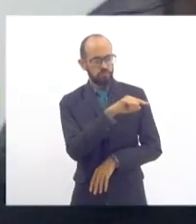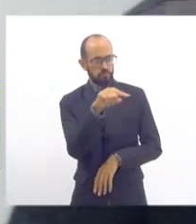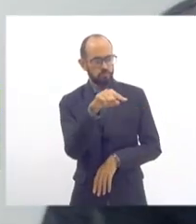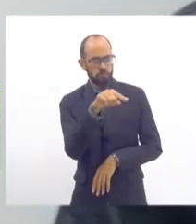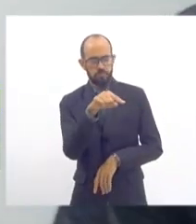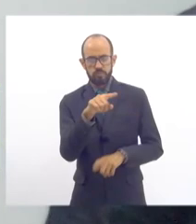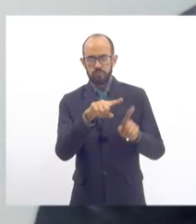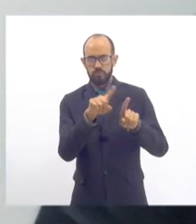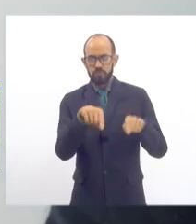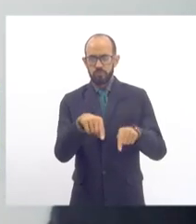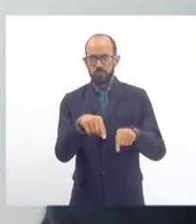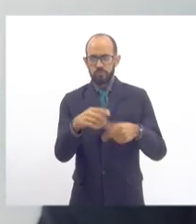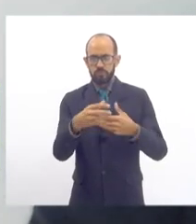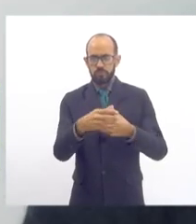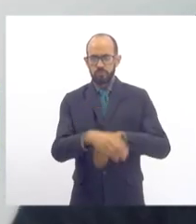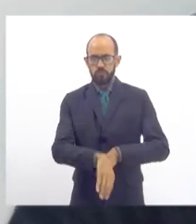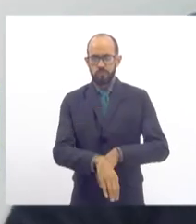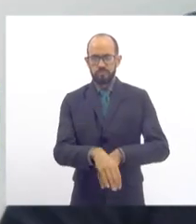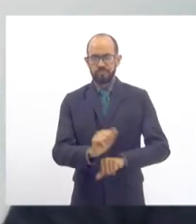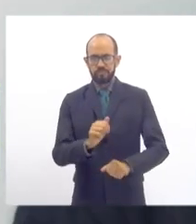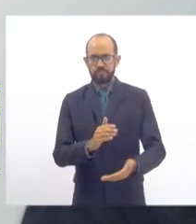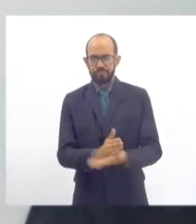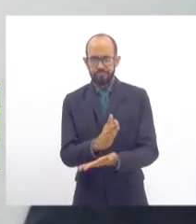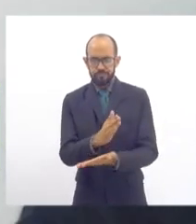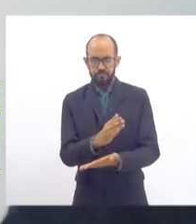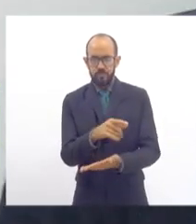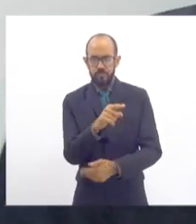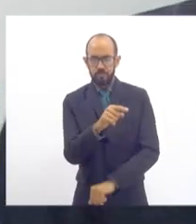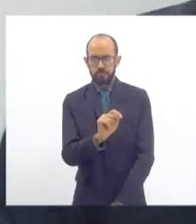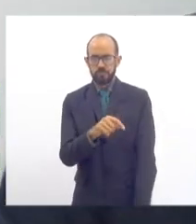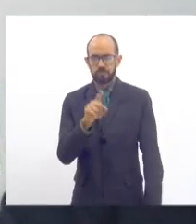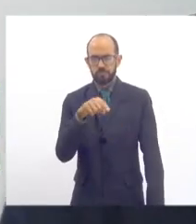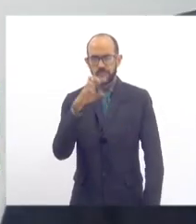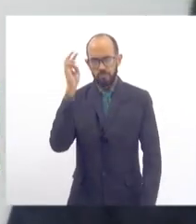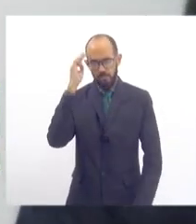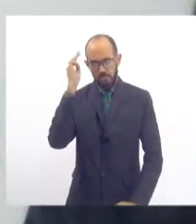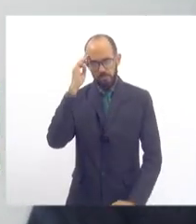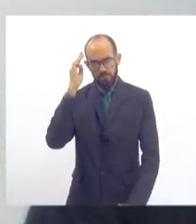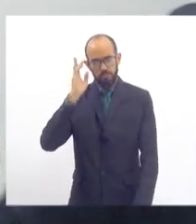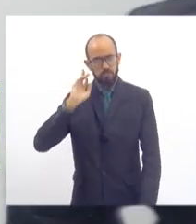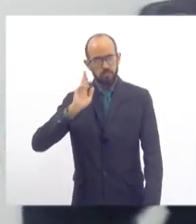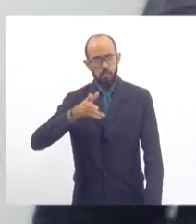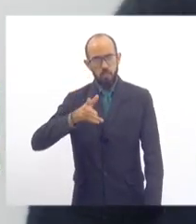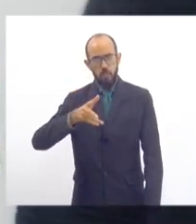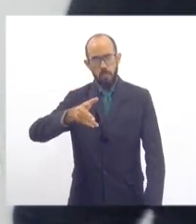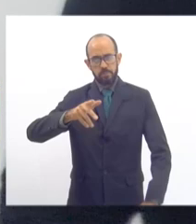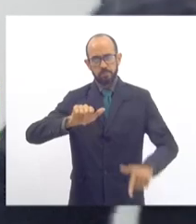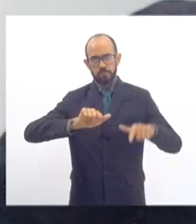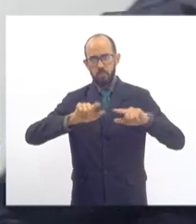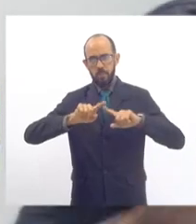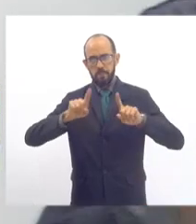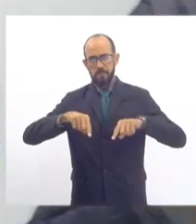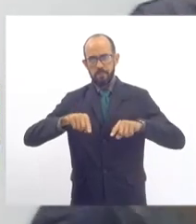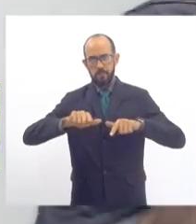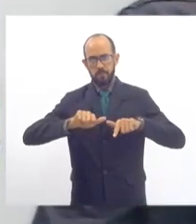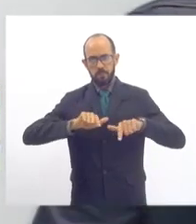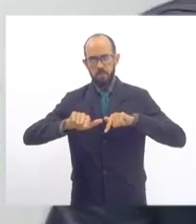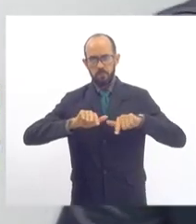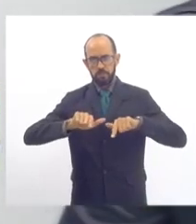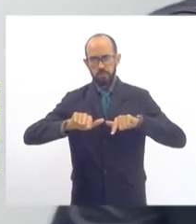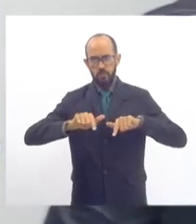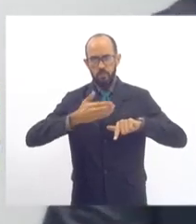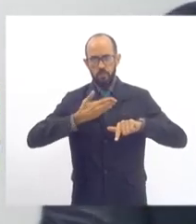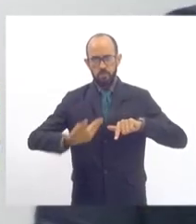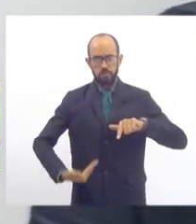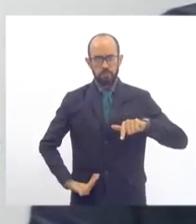essa instituição no dia a dia e que são a memória e a continuidade dos serviços públicos desse Estado. Assim como nós